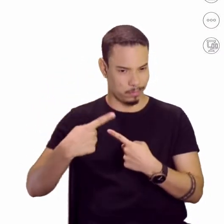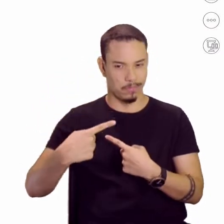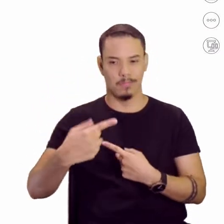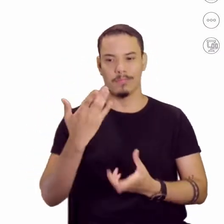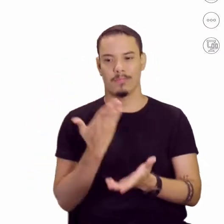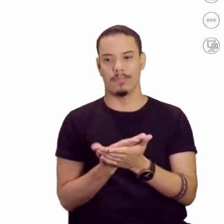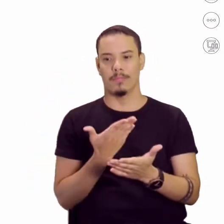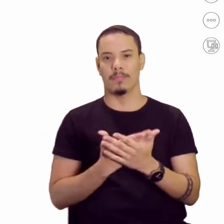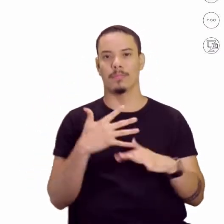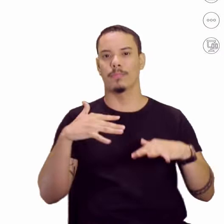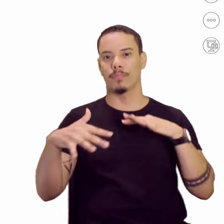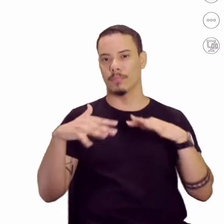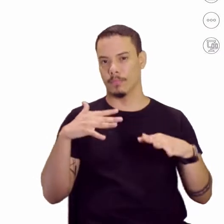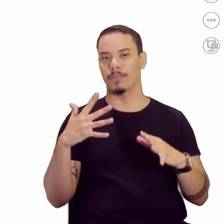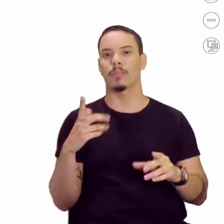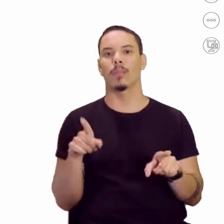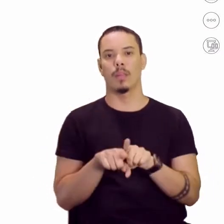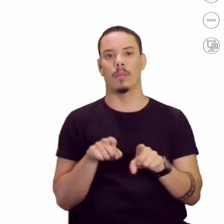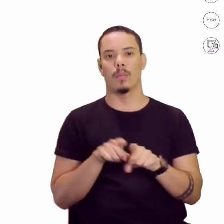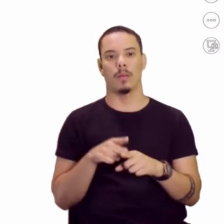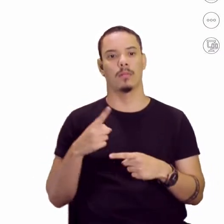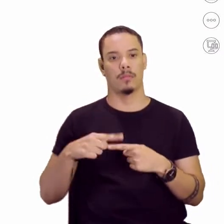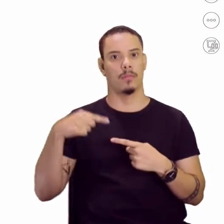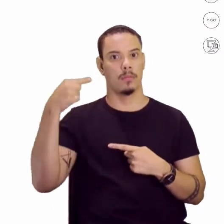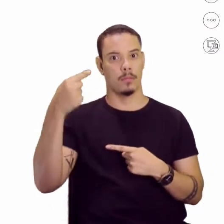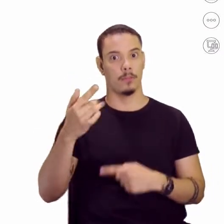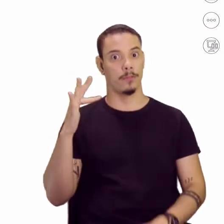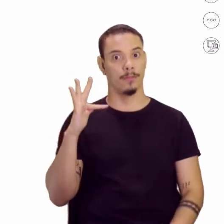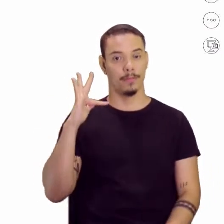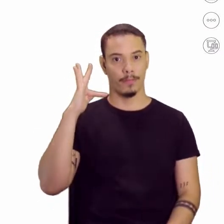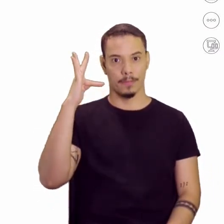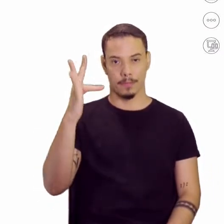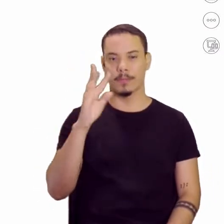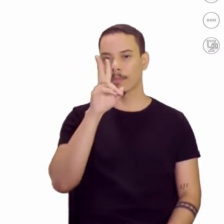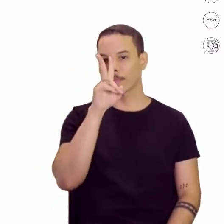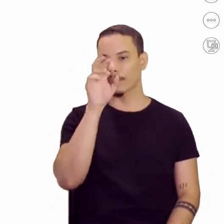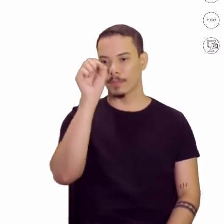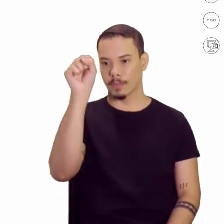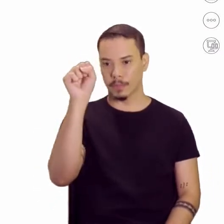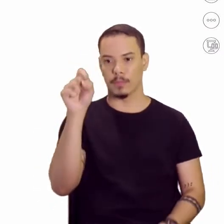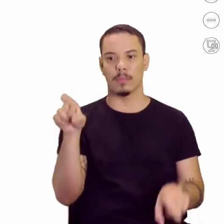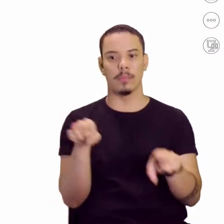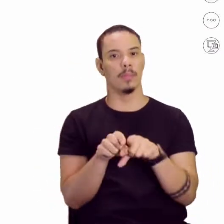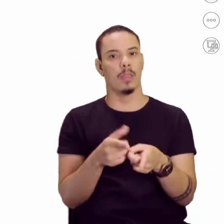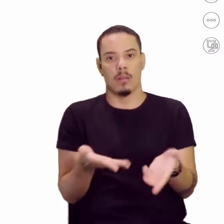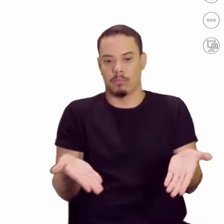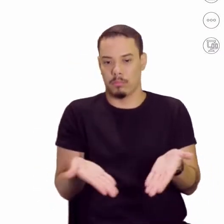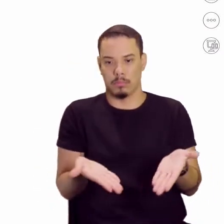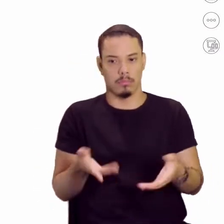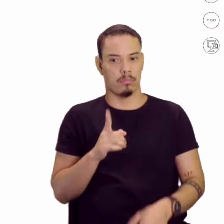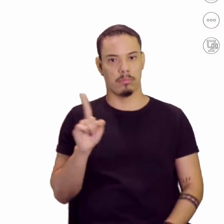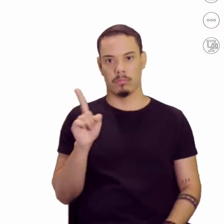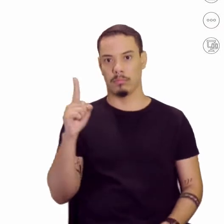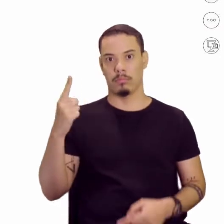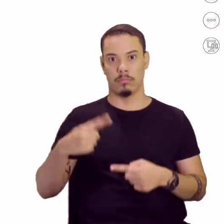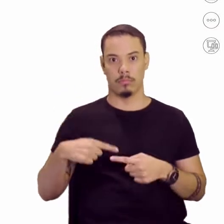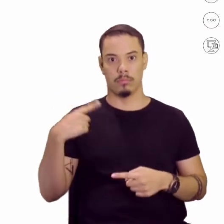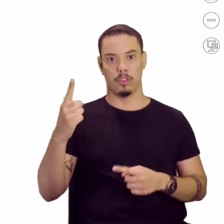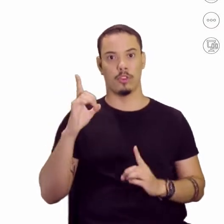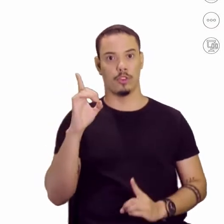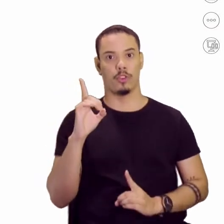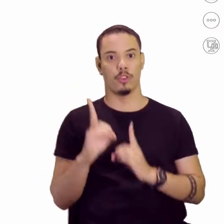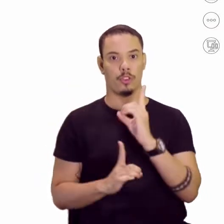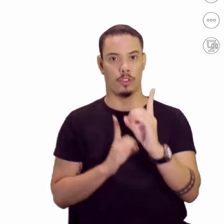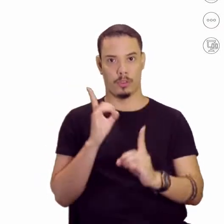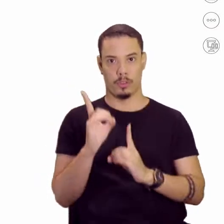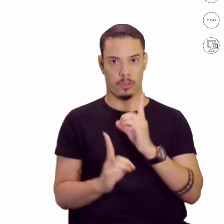também mais tarde, né? Isso. Essa questão envolve força, e força não é agora na cinemática, é só na dinâmica.